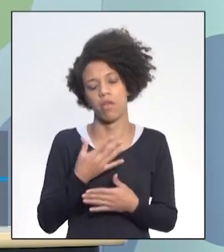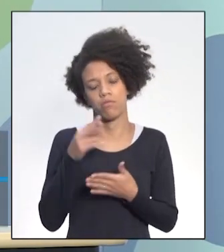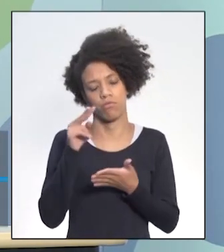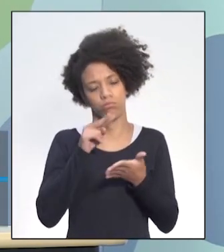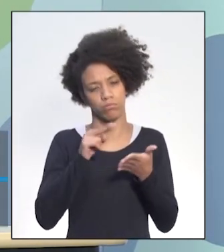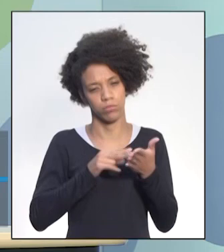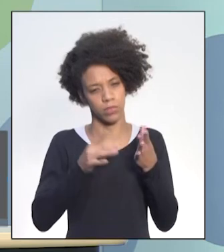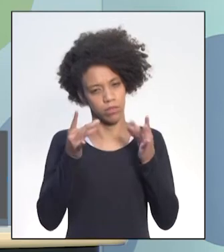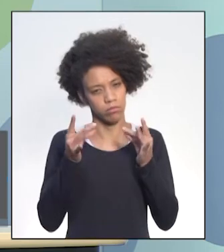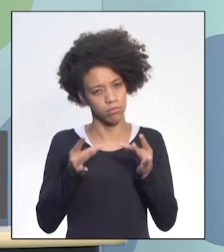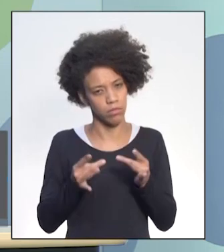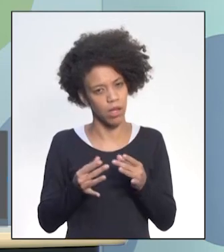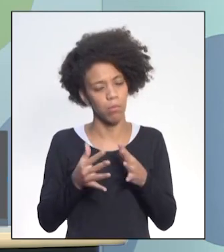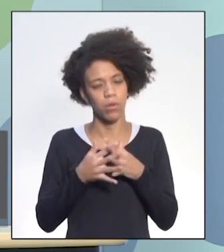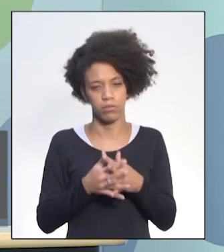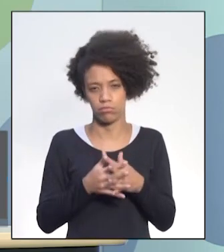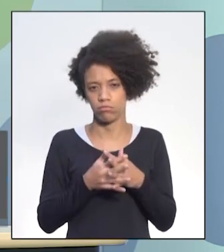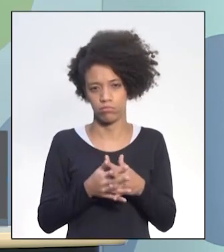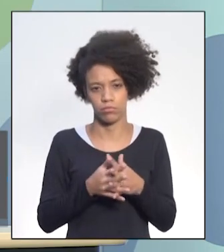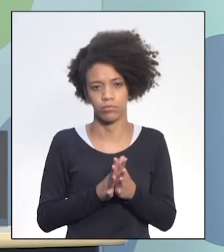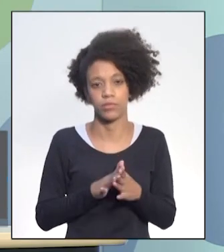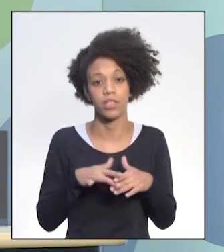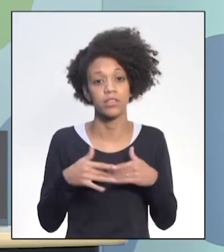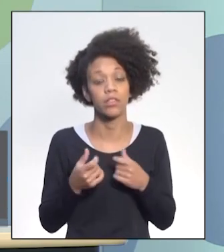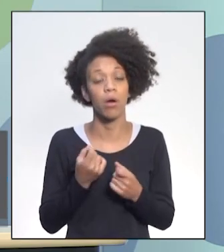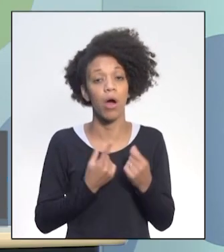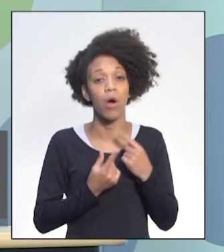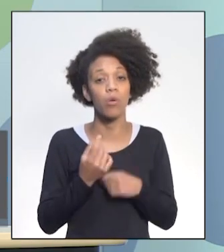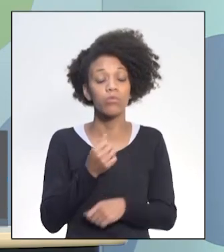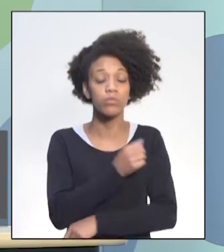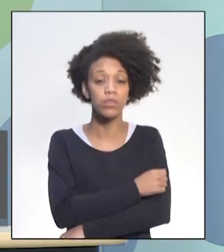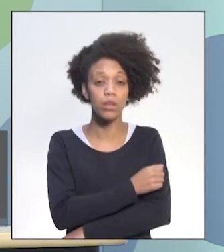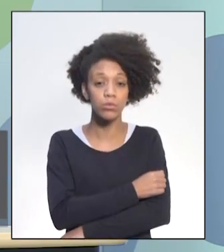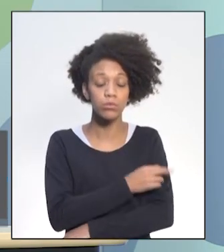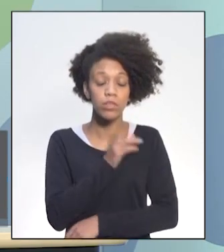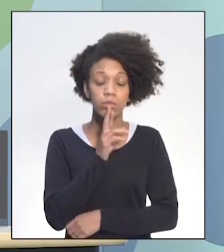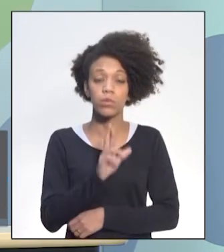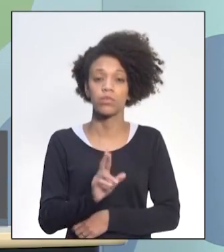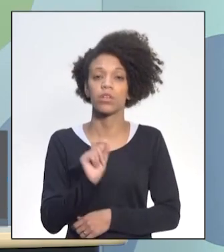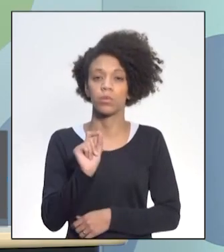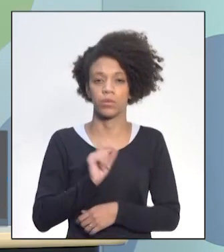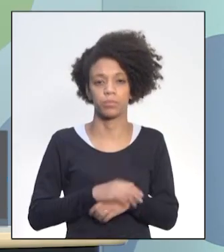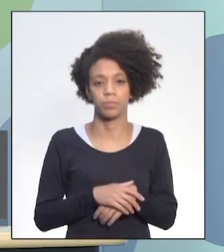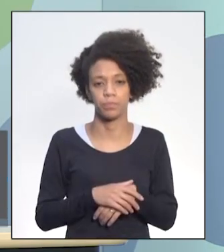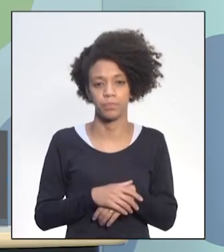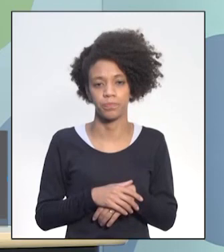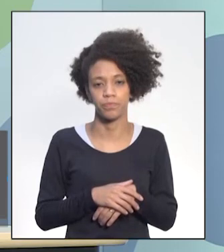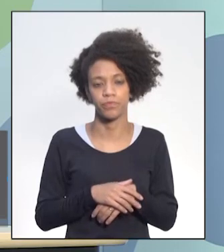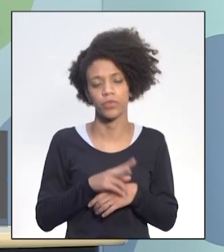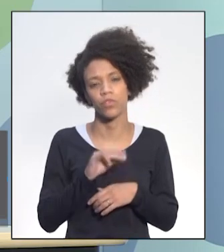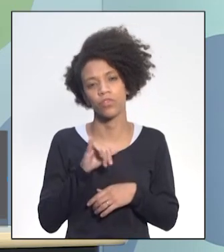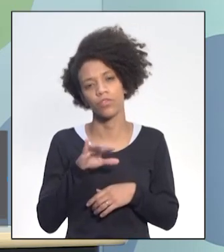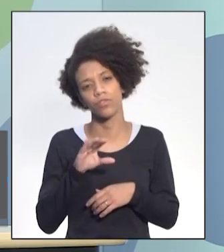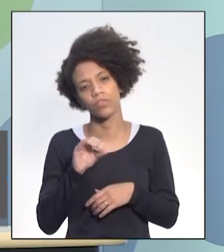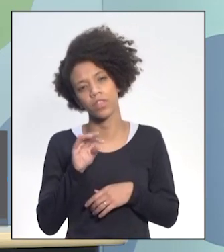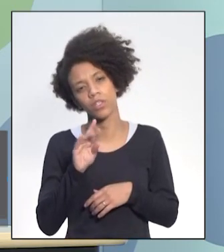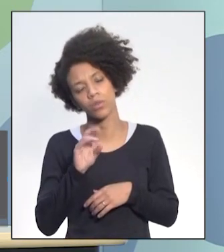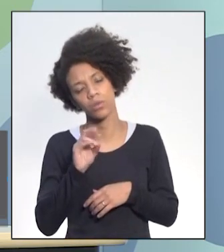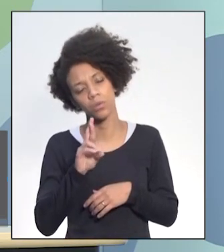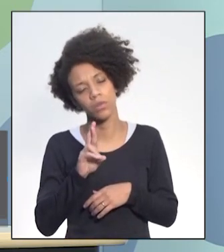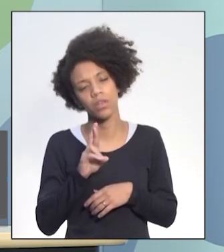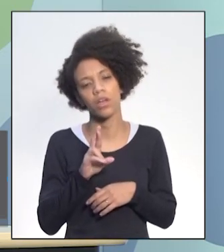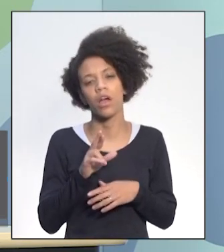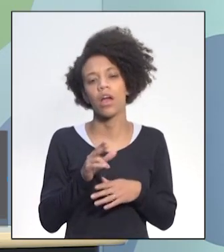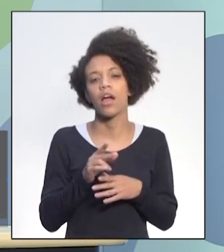os detalhes para não confundirem, né. Então, alguns alunos aqui, professora, responderam. O Vitor e a Karine